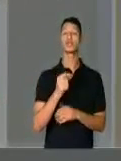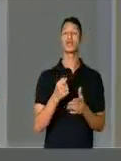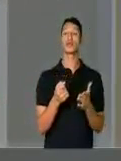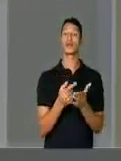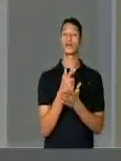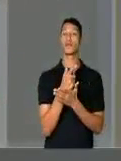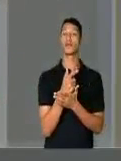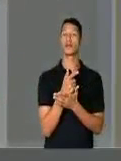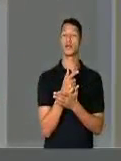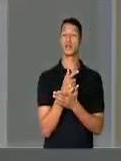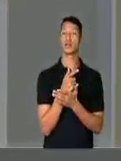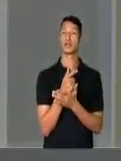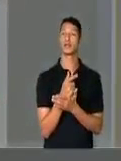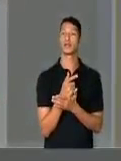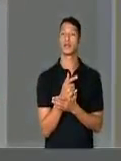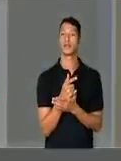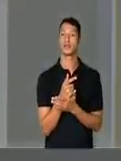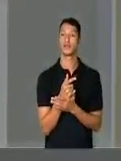que compraram